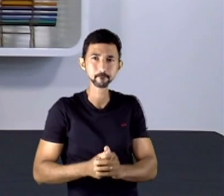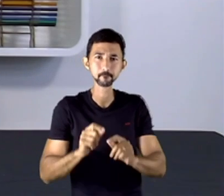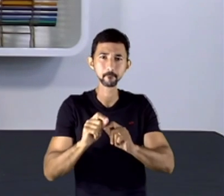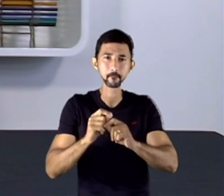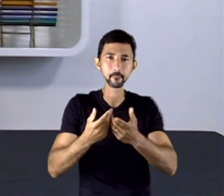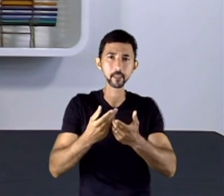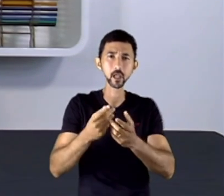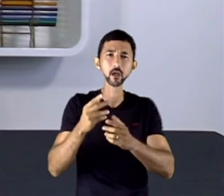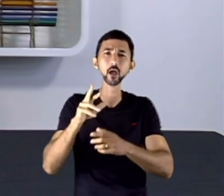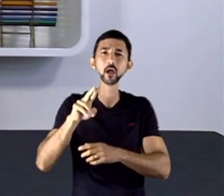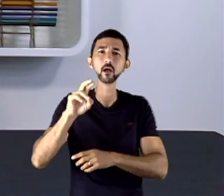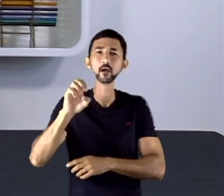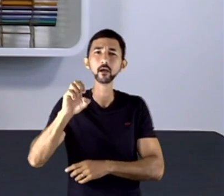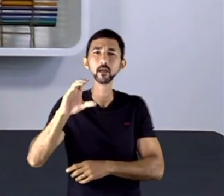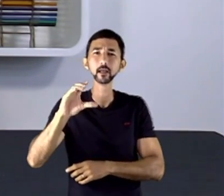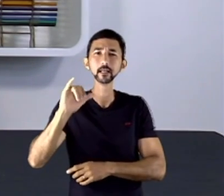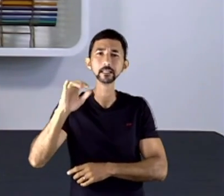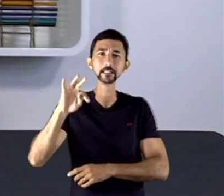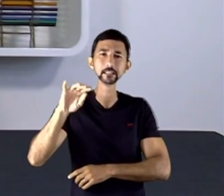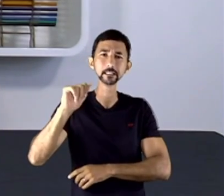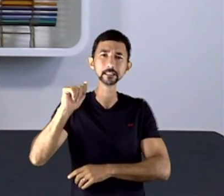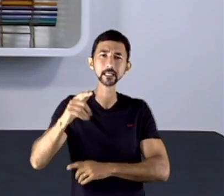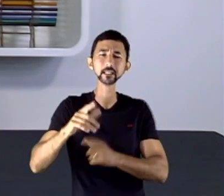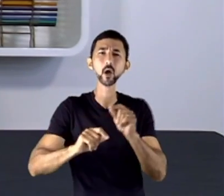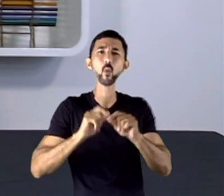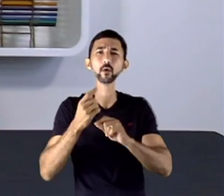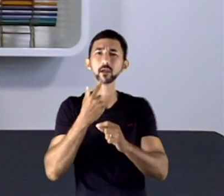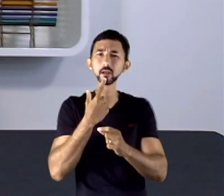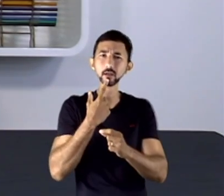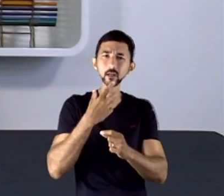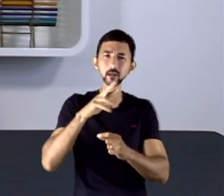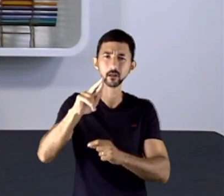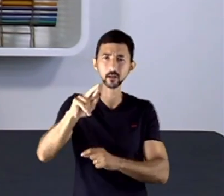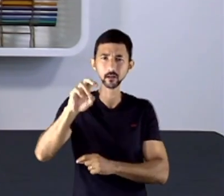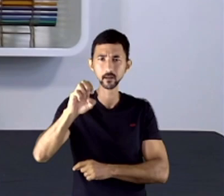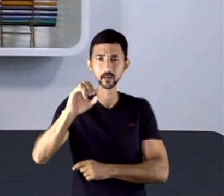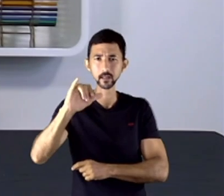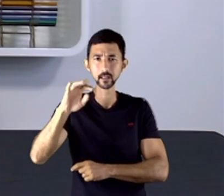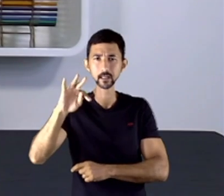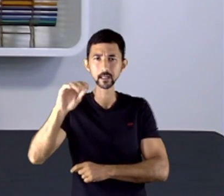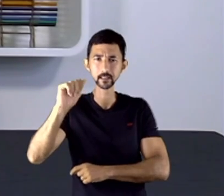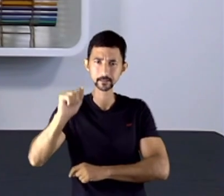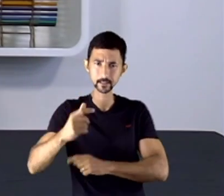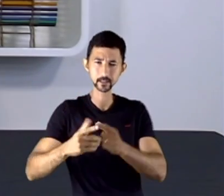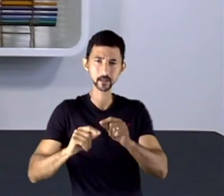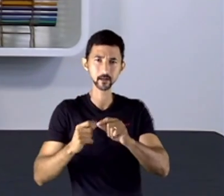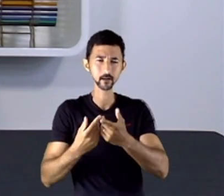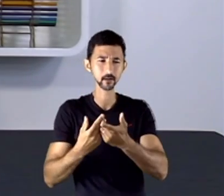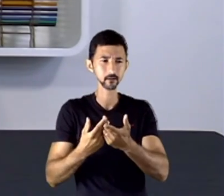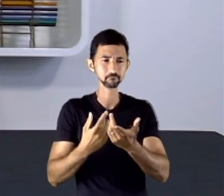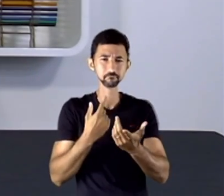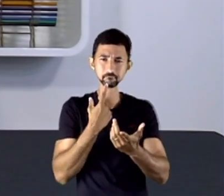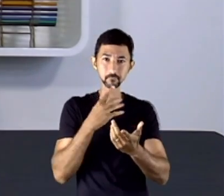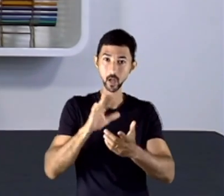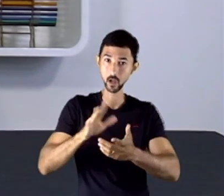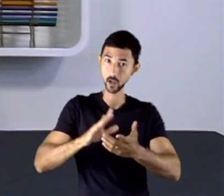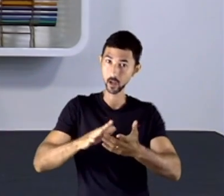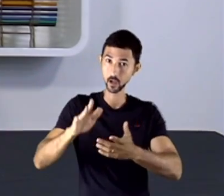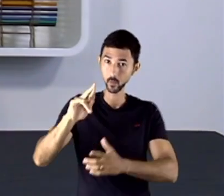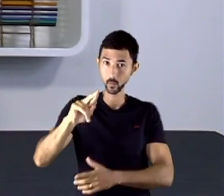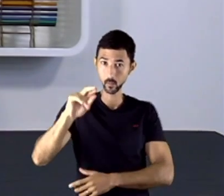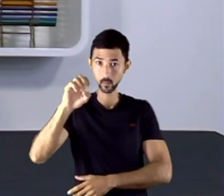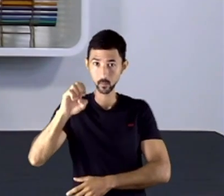Receita. Já ouviram falar em receita? Com certeza, né? Principalmente a de bolo, mas calma, que não é essa receita que a gente está